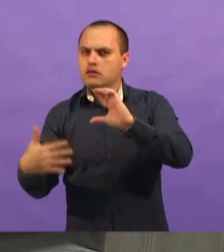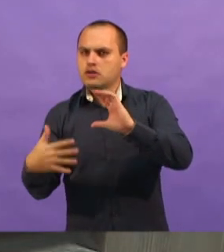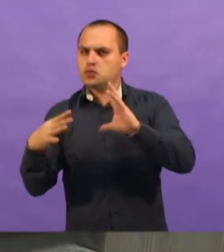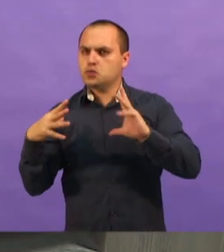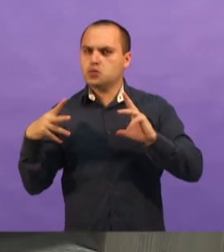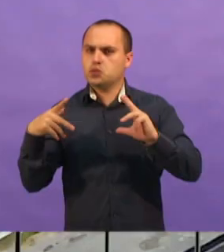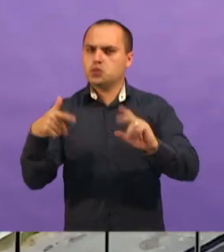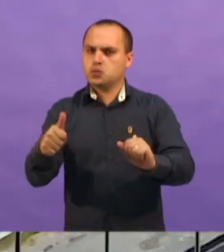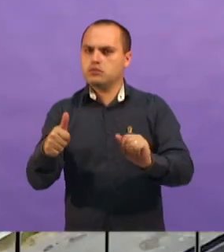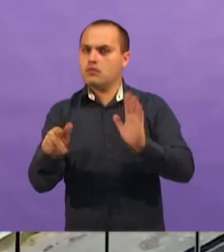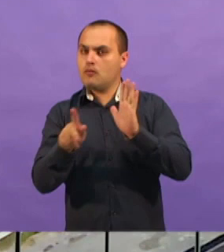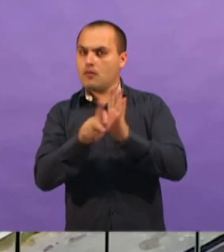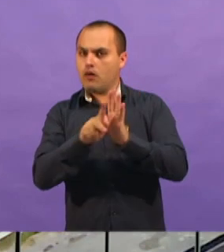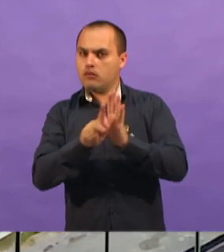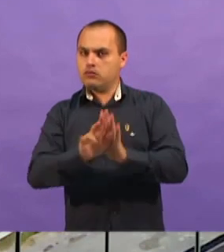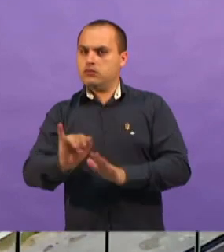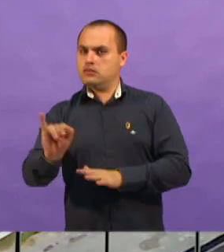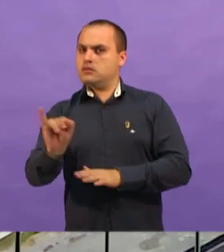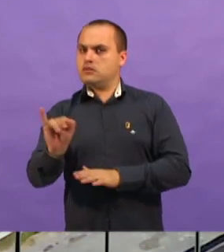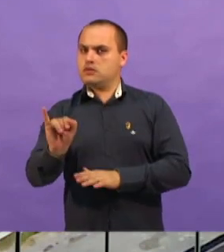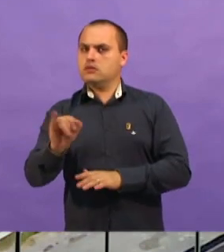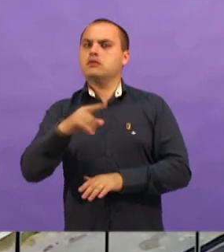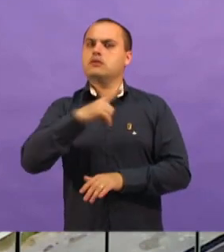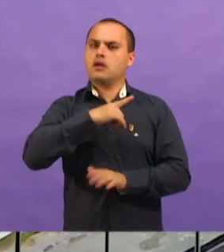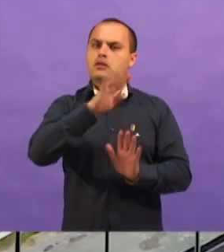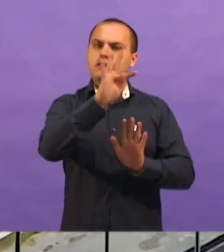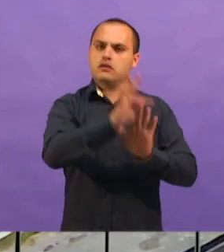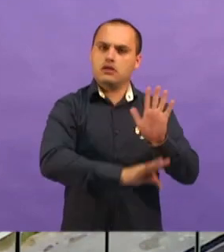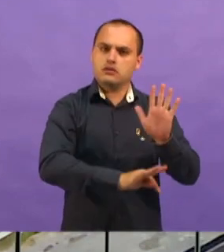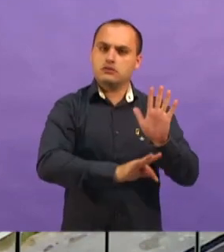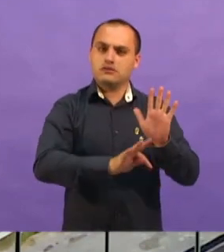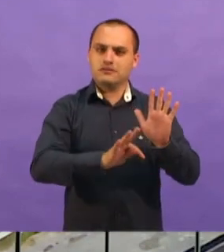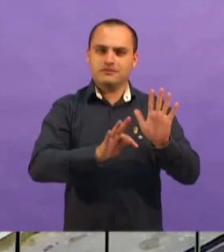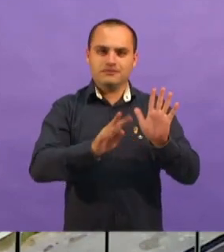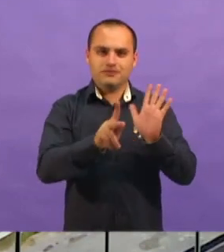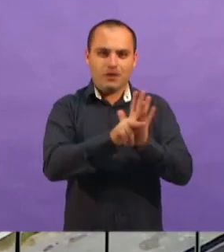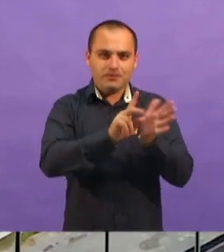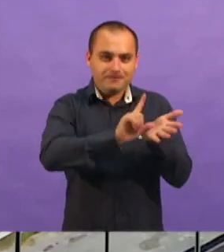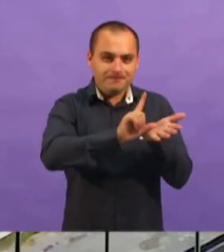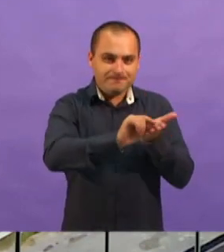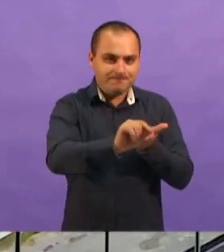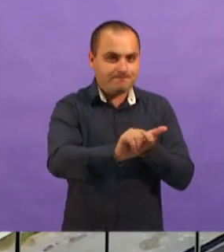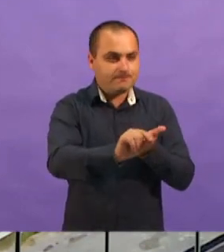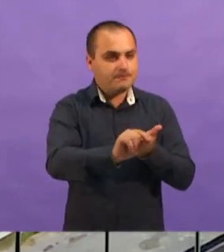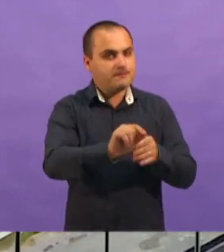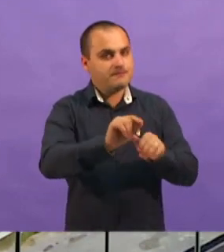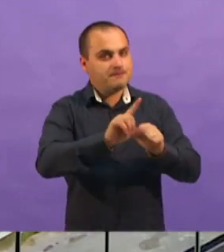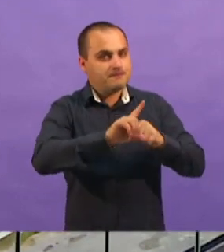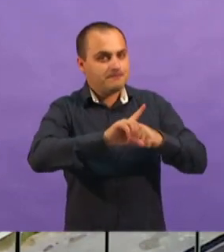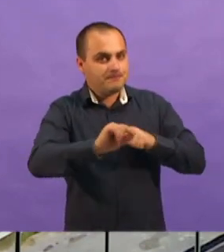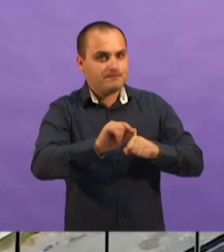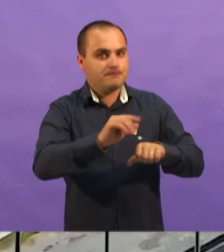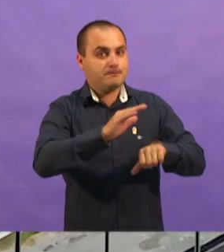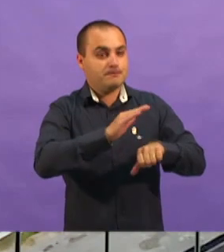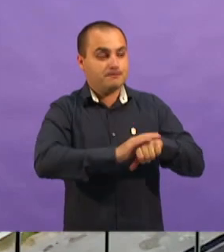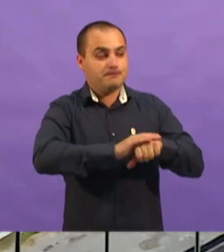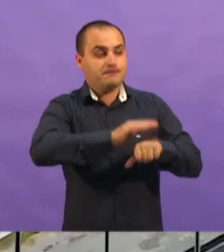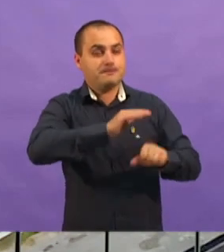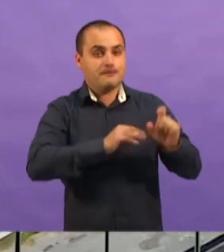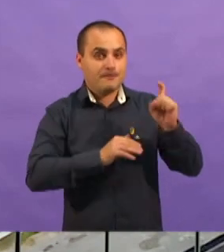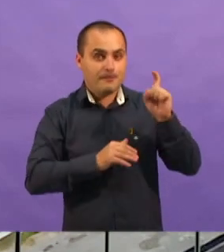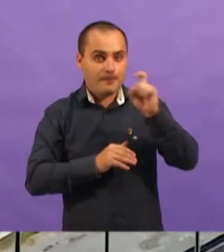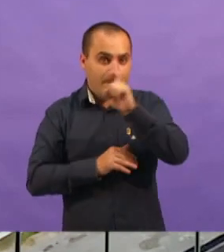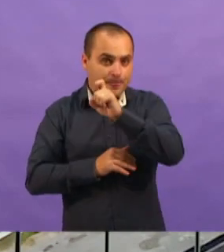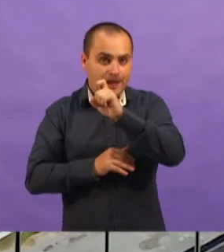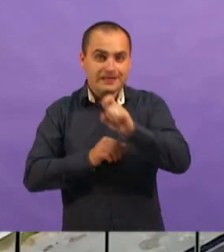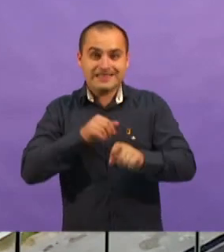textos científicos, que a gente chama de artigos, a coisa pega mais. Porque a partir do momento que eu tenho um artigo científico, eu tenho que seguir